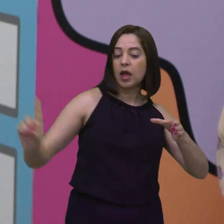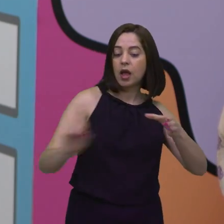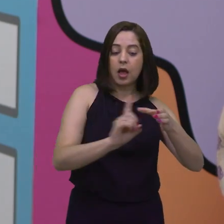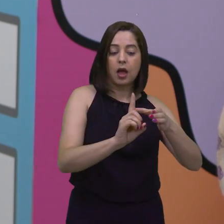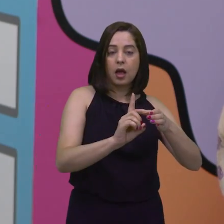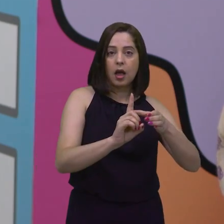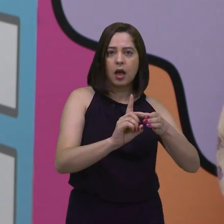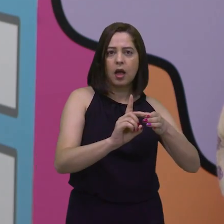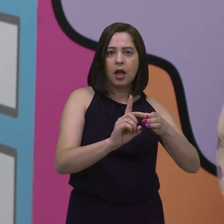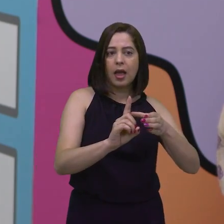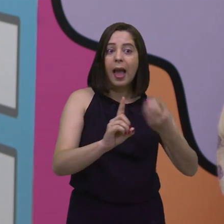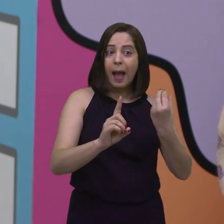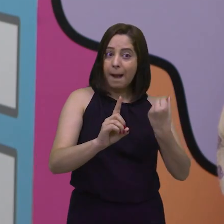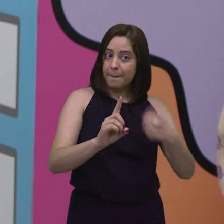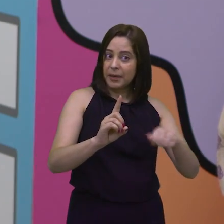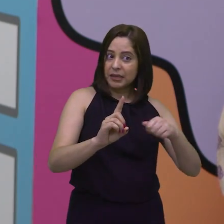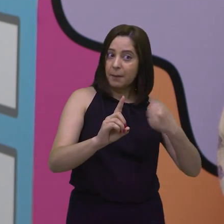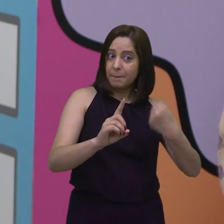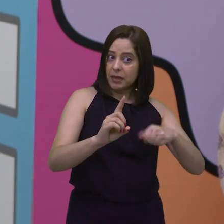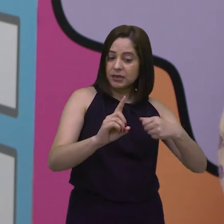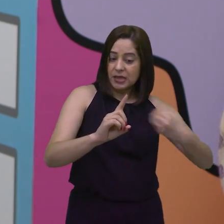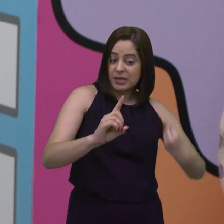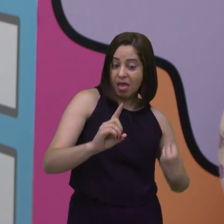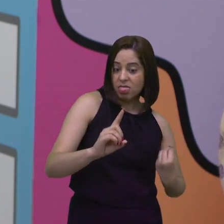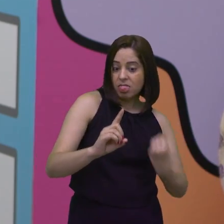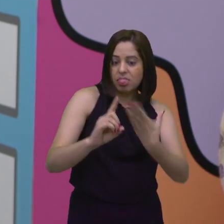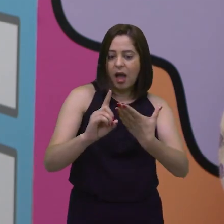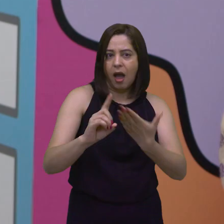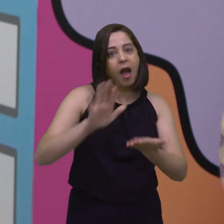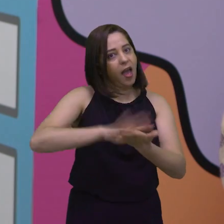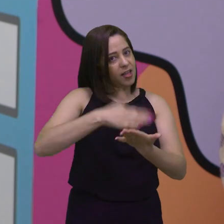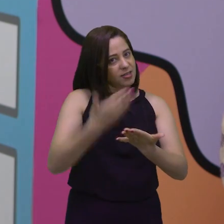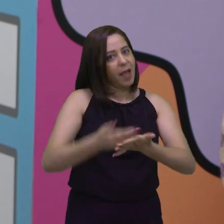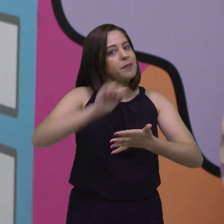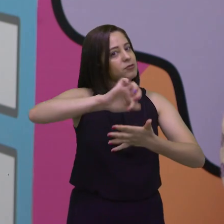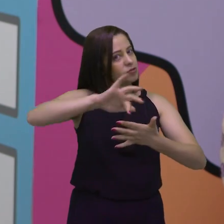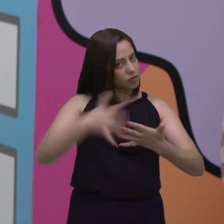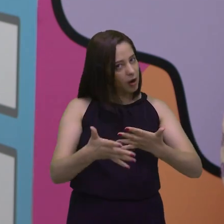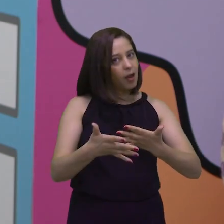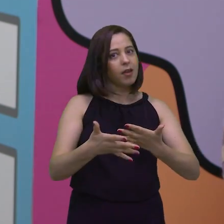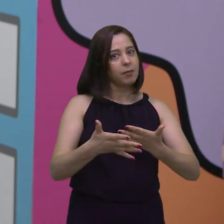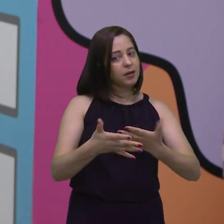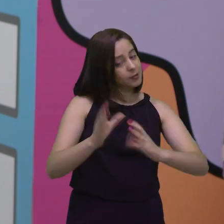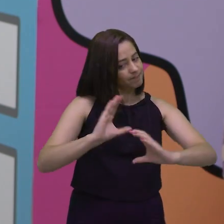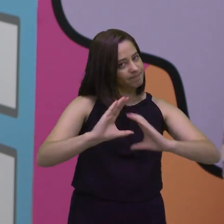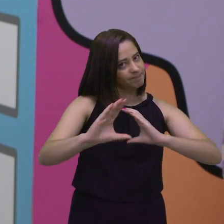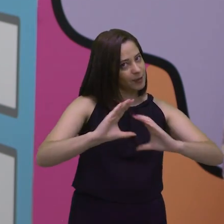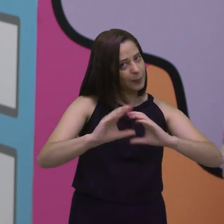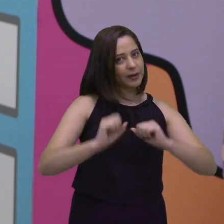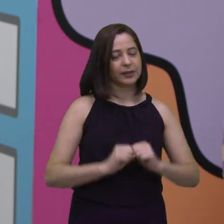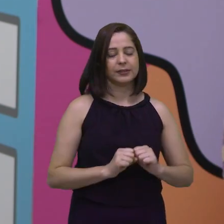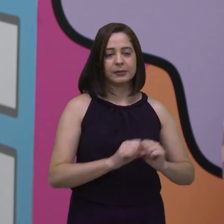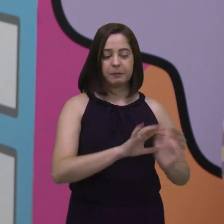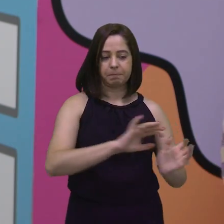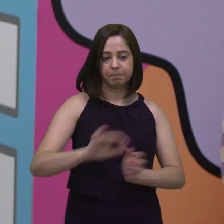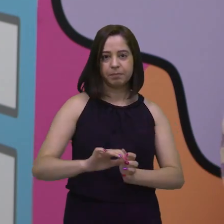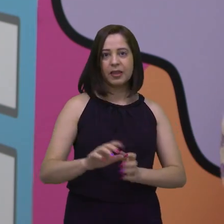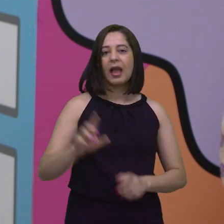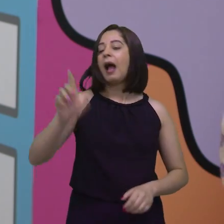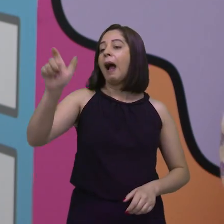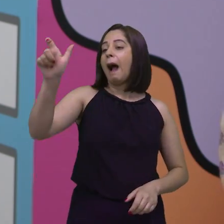pessoas surdas, precisa de intérprete de Libras. Para